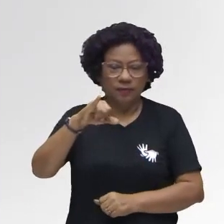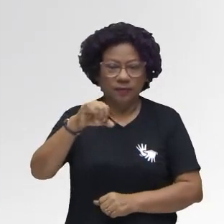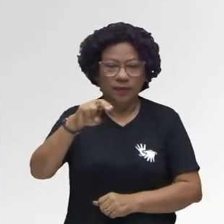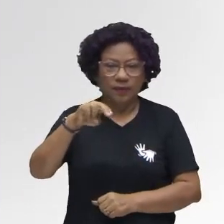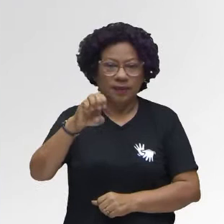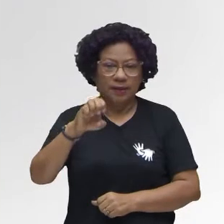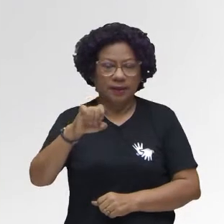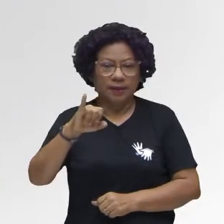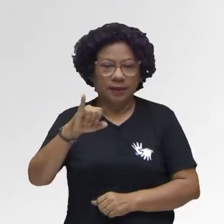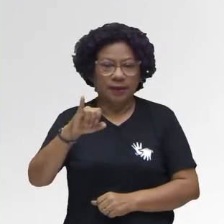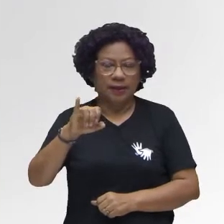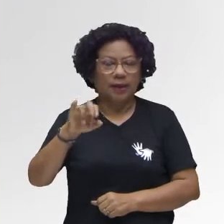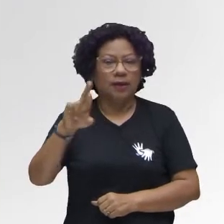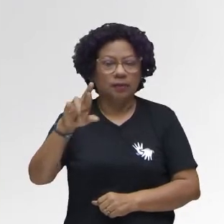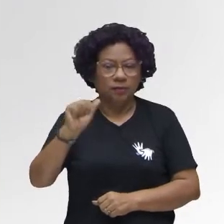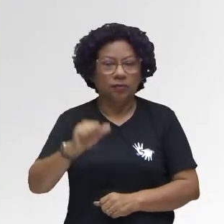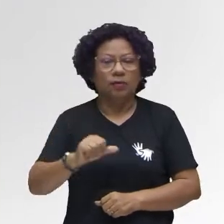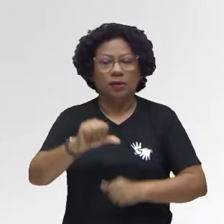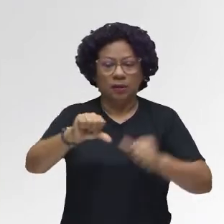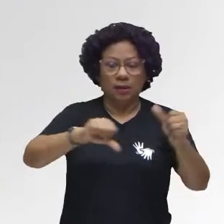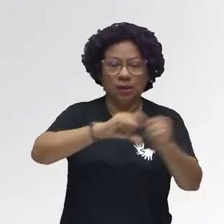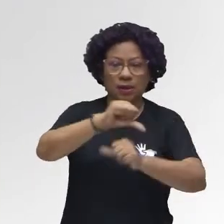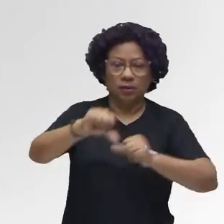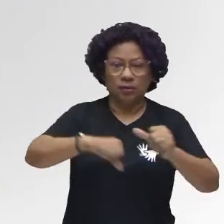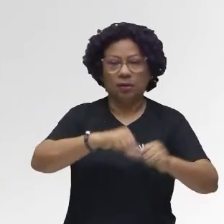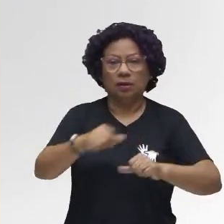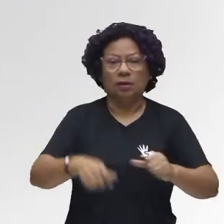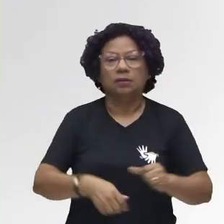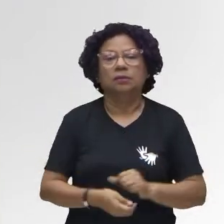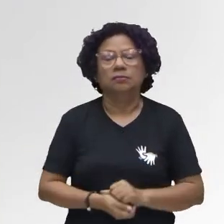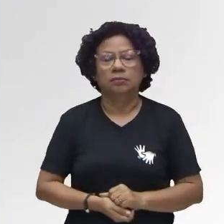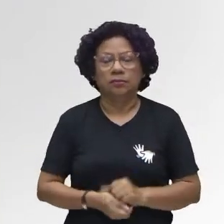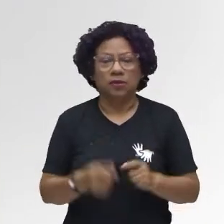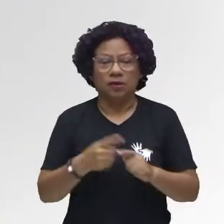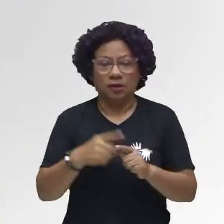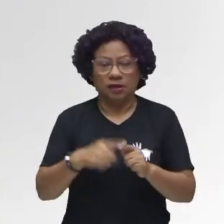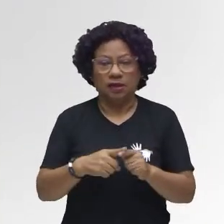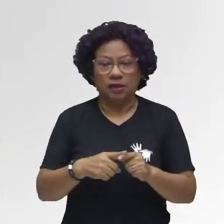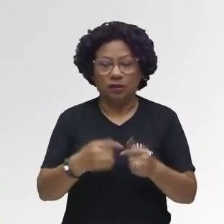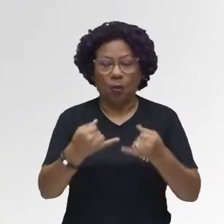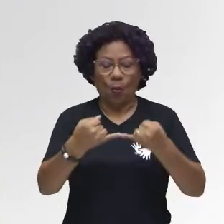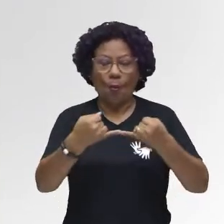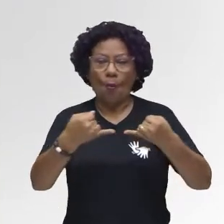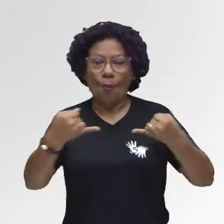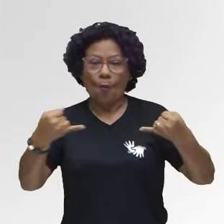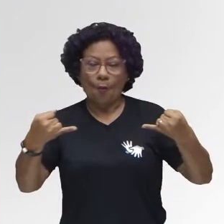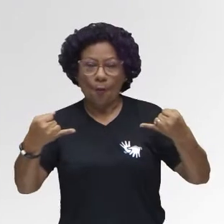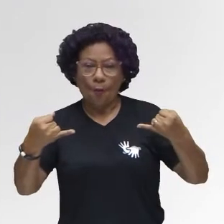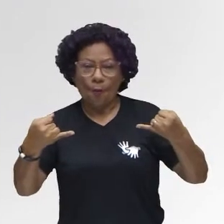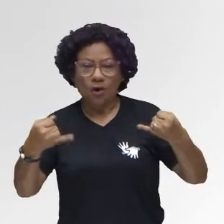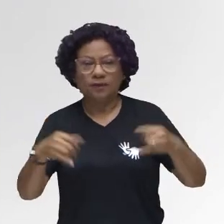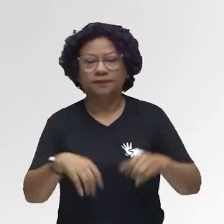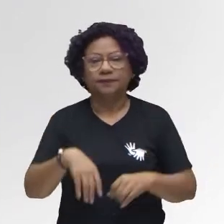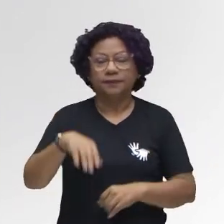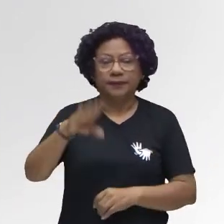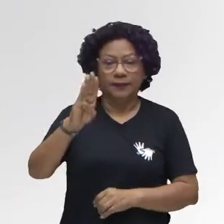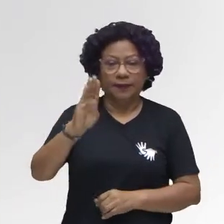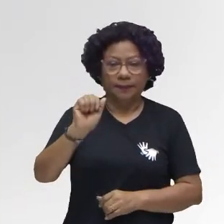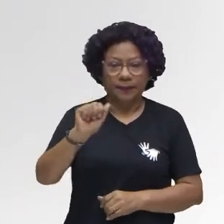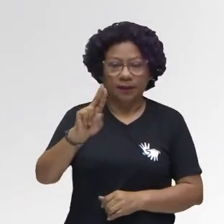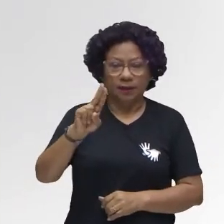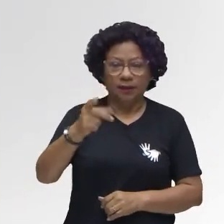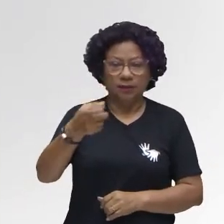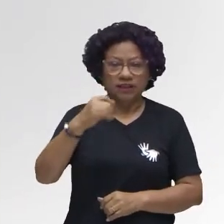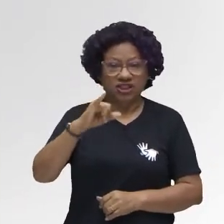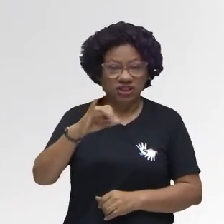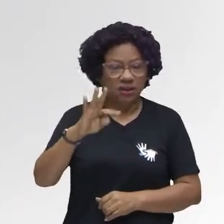Ele é transformado em vigas de ferro, ele é transformado em aço. A bauxita, que quando é